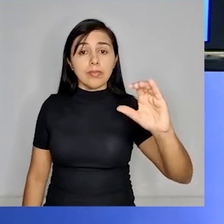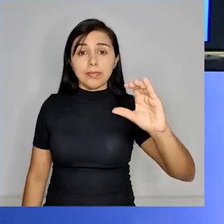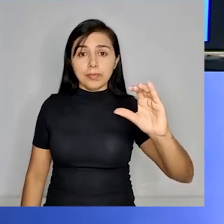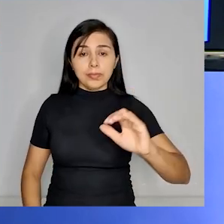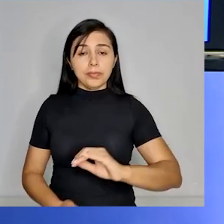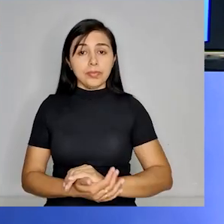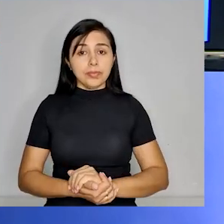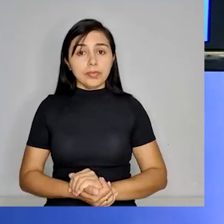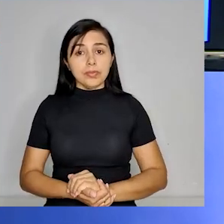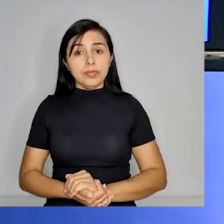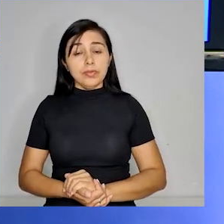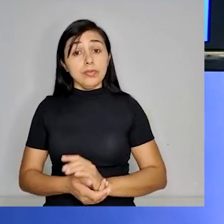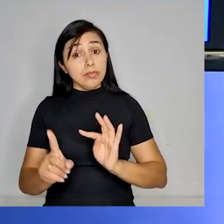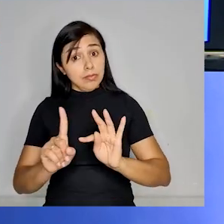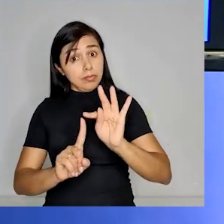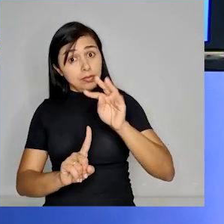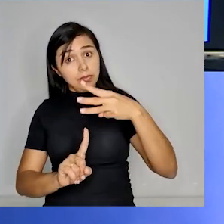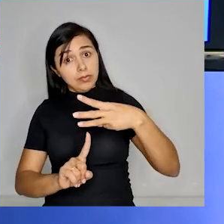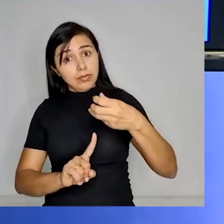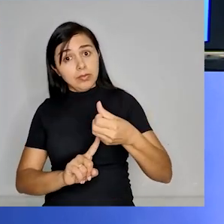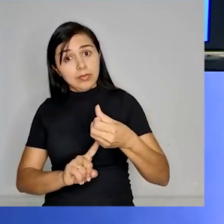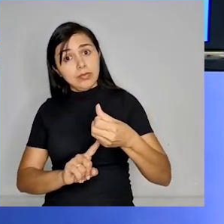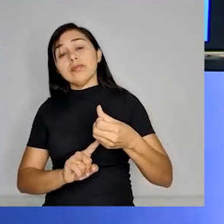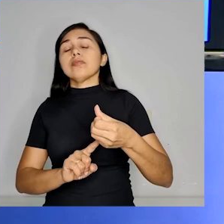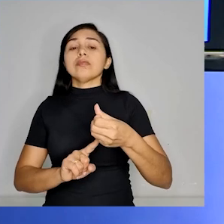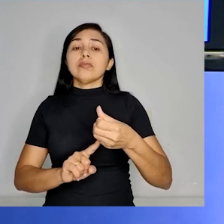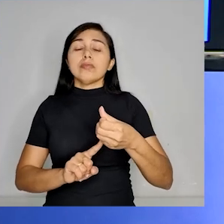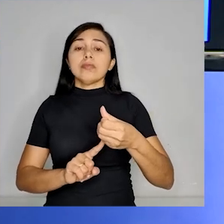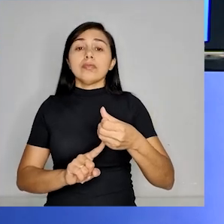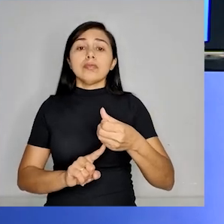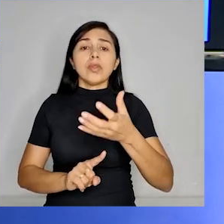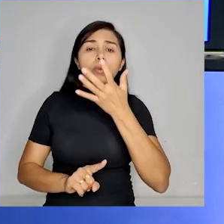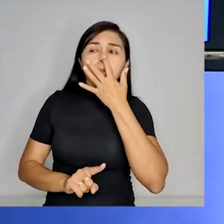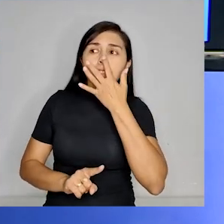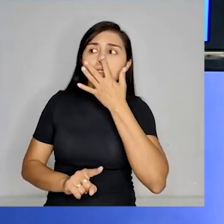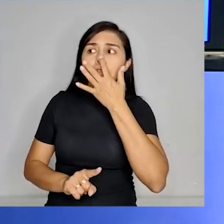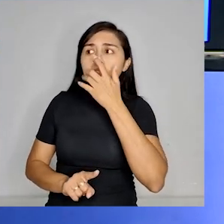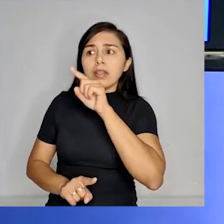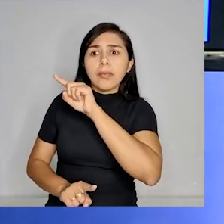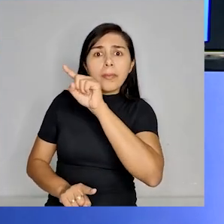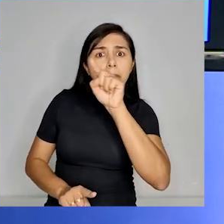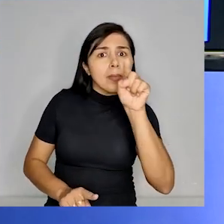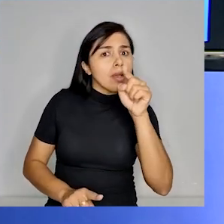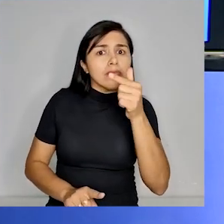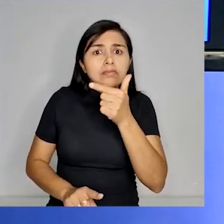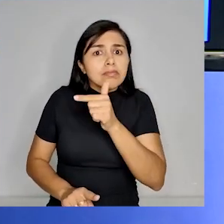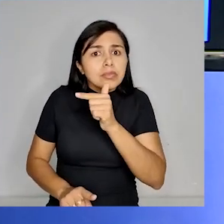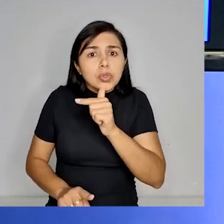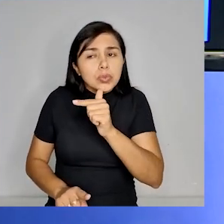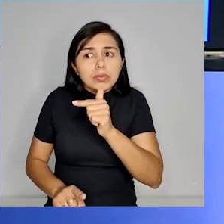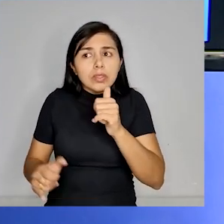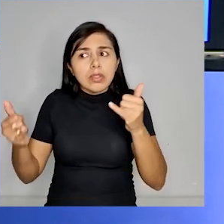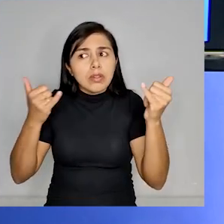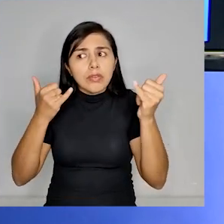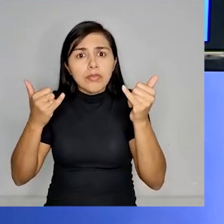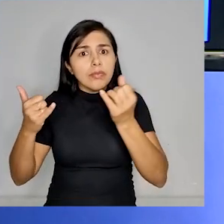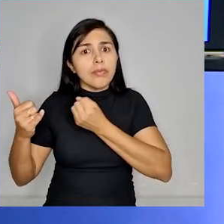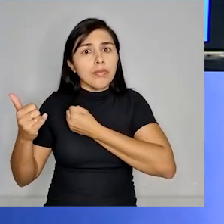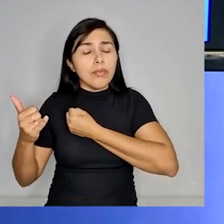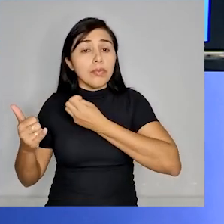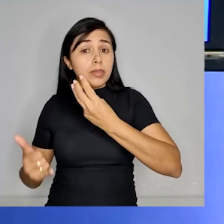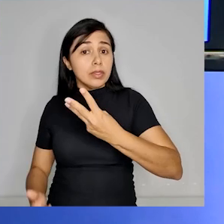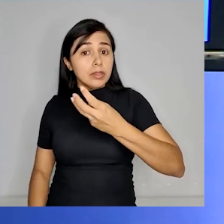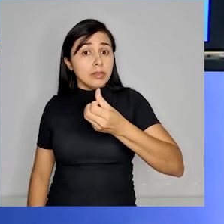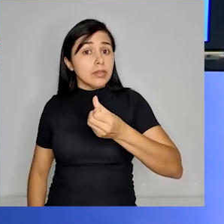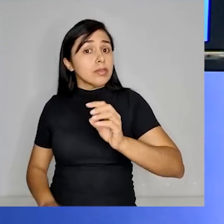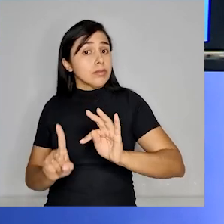valor central, né? Se você observar, 36, ele é um valor que não tem aqui nessa informação. Mas isso